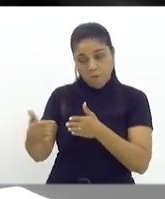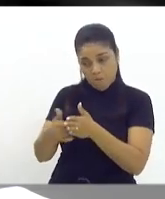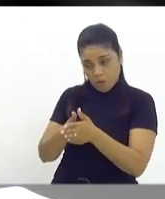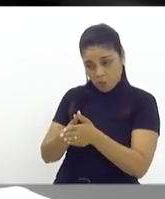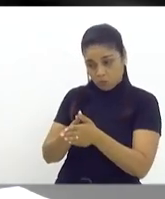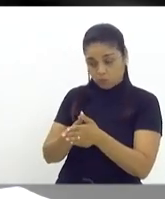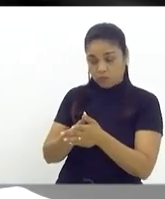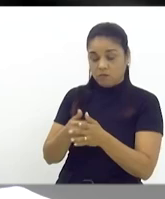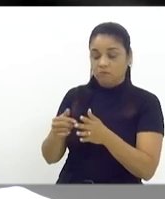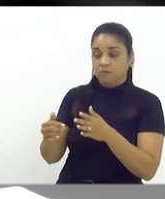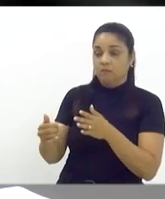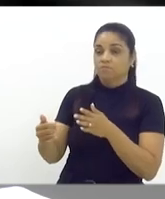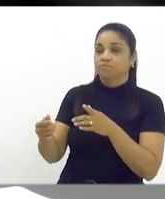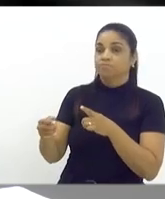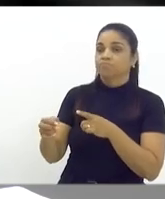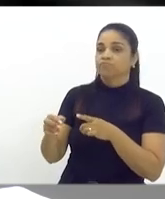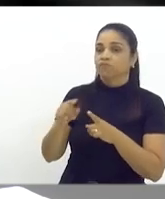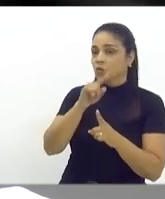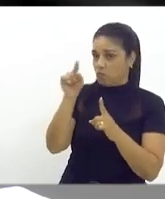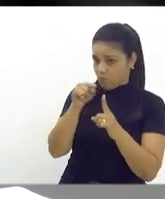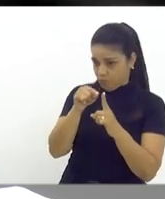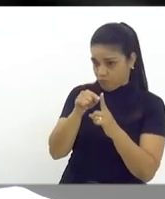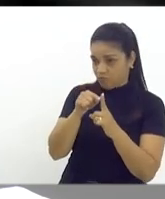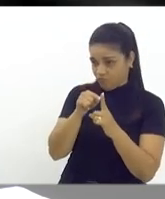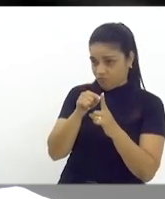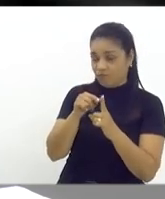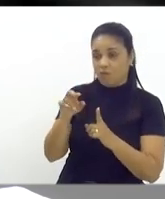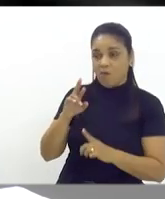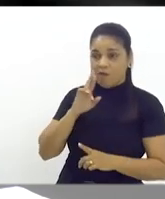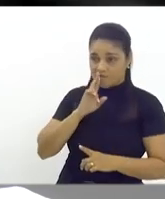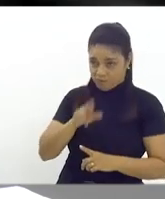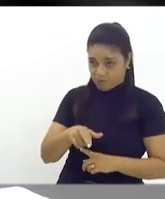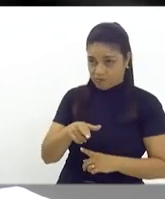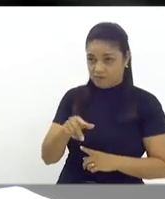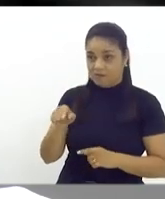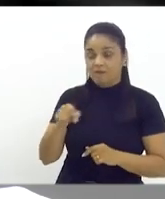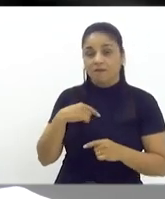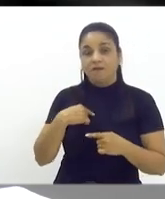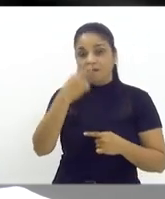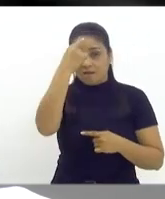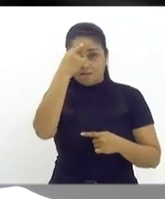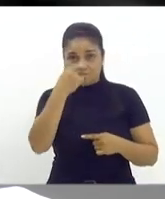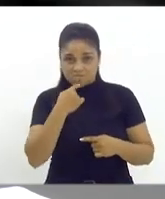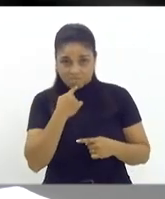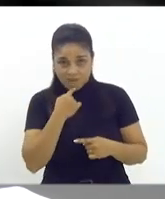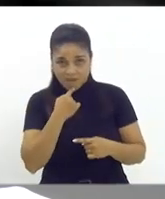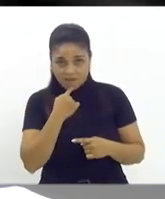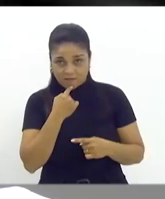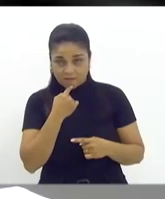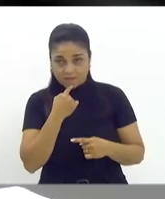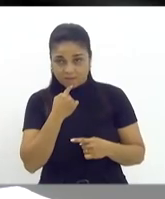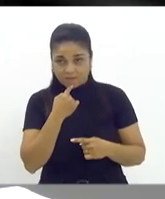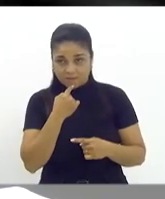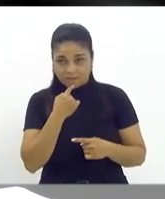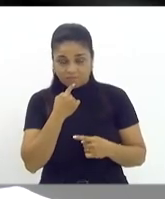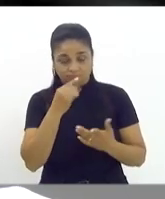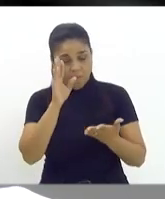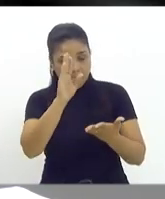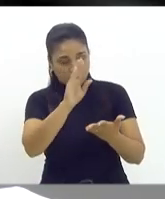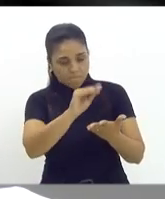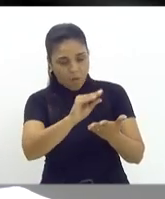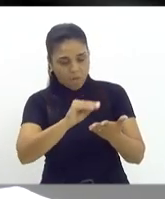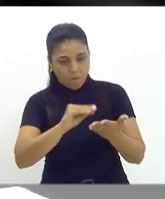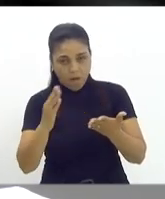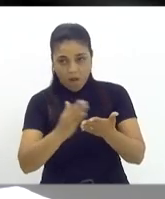objetiva né porque aquela imagem ela foi ela ingressou dentro do